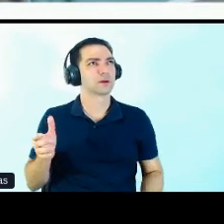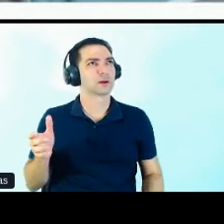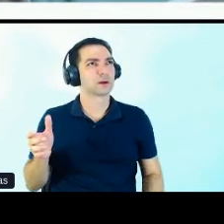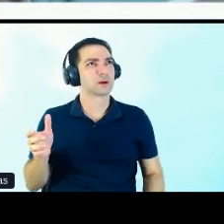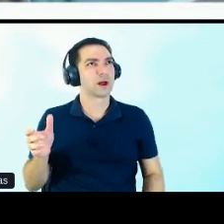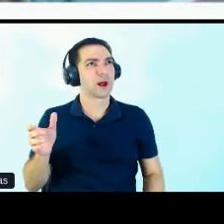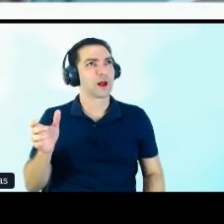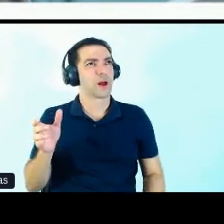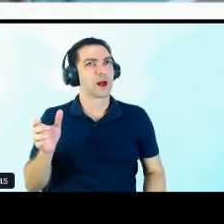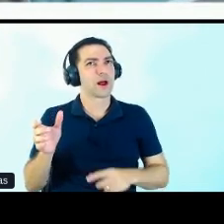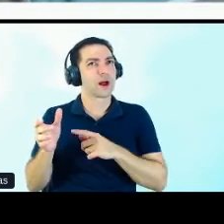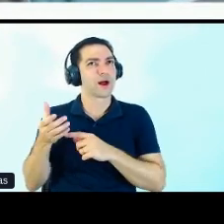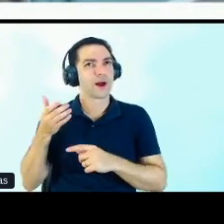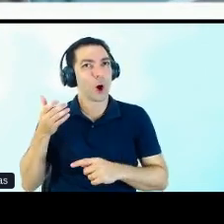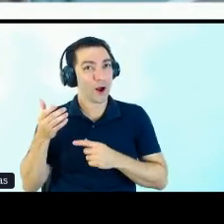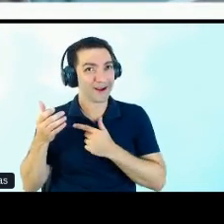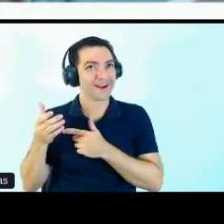né,